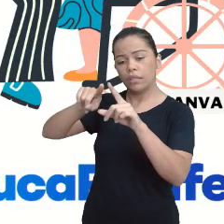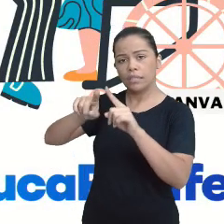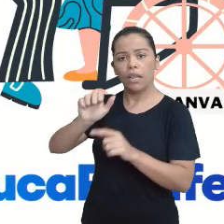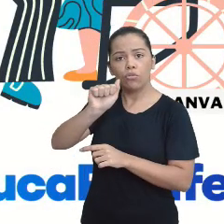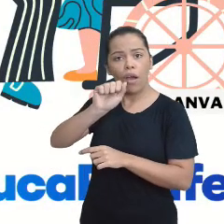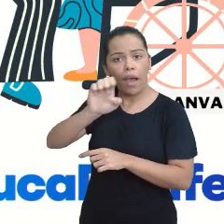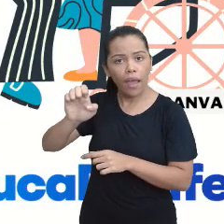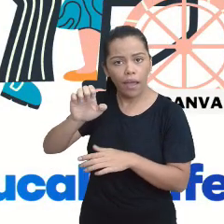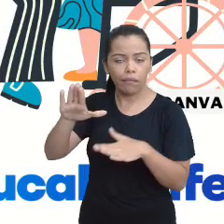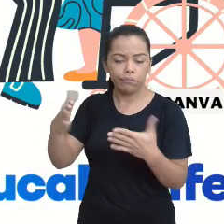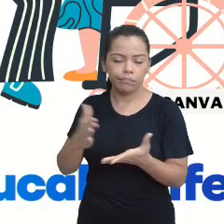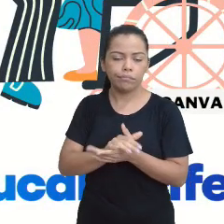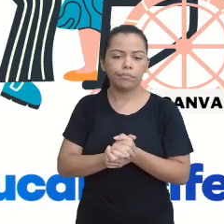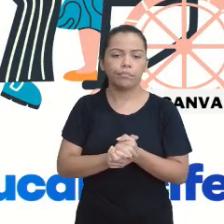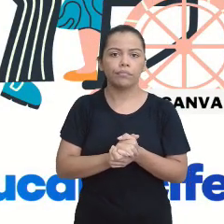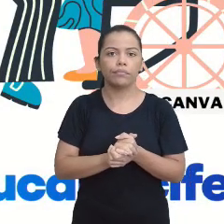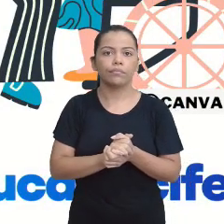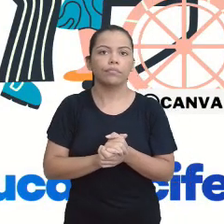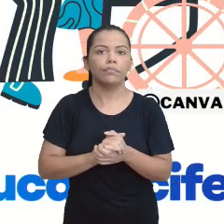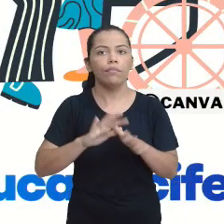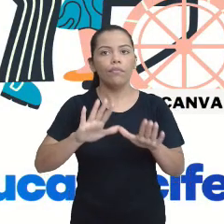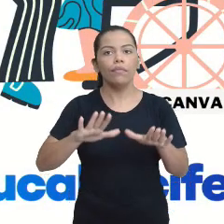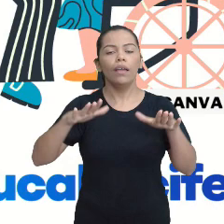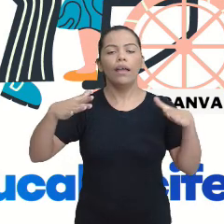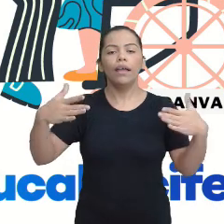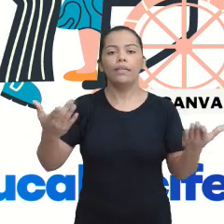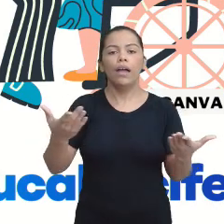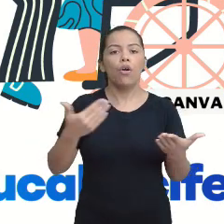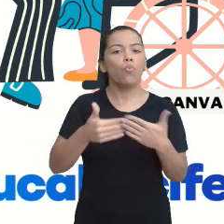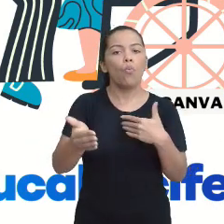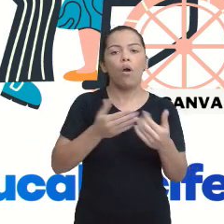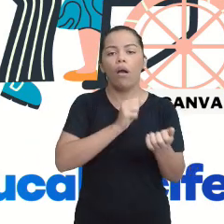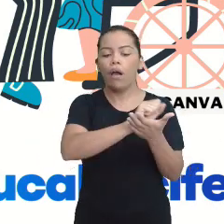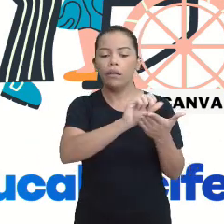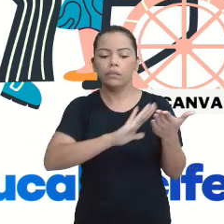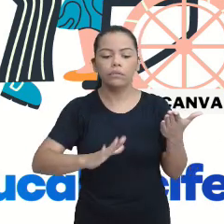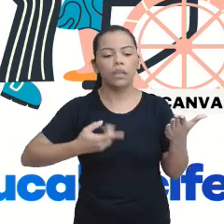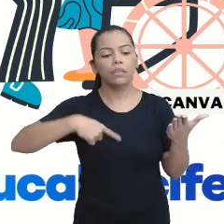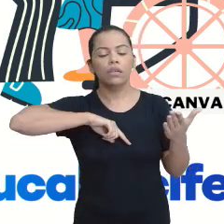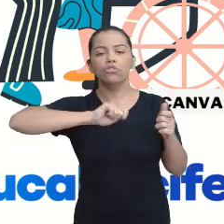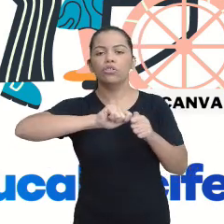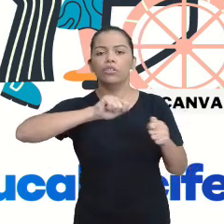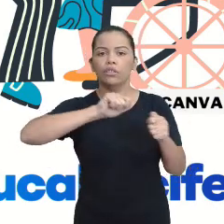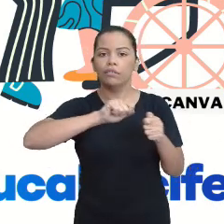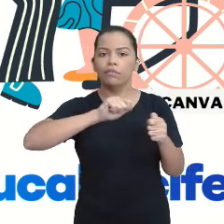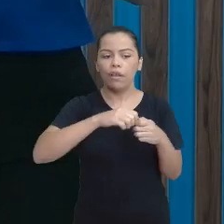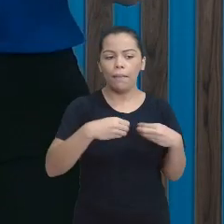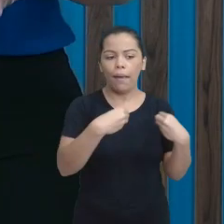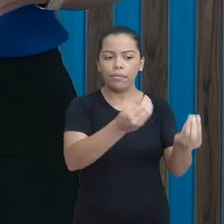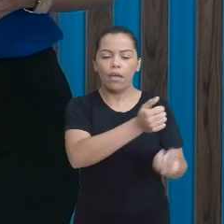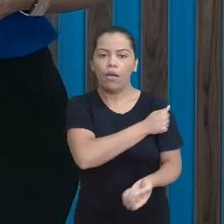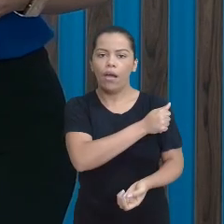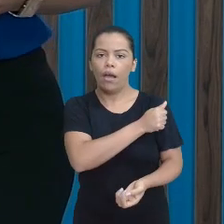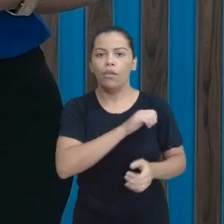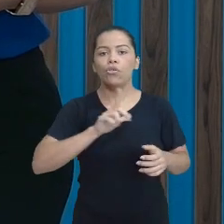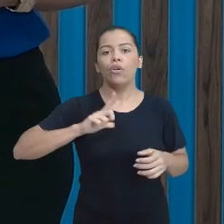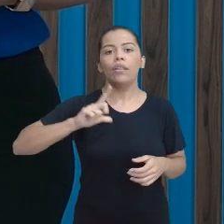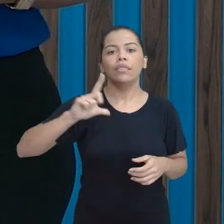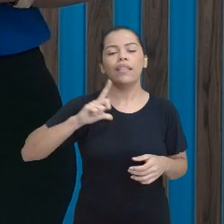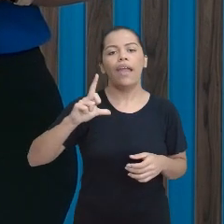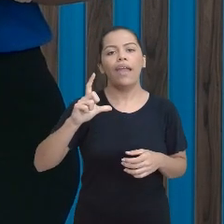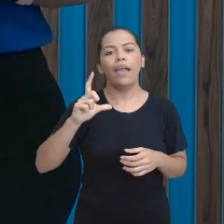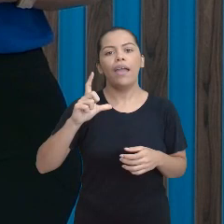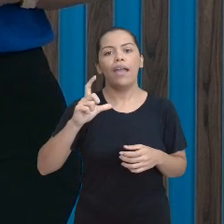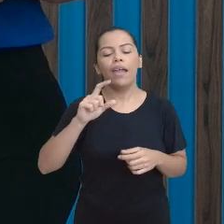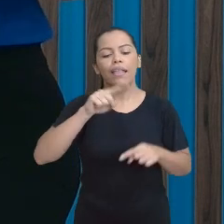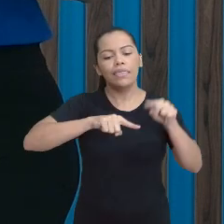Determinação. Ora, toda atividade que a gente faz, toda atividade que a gente se propõe a fazer, existe nela um grau de